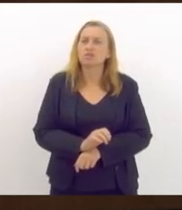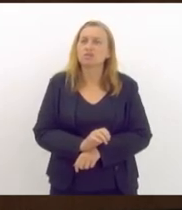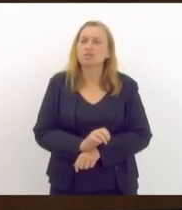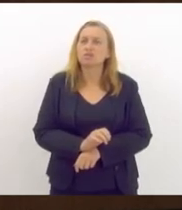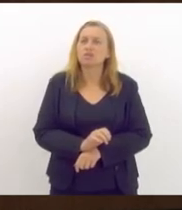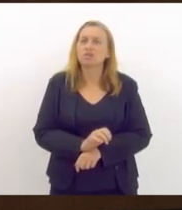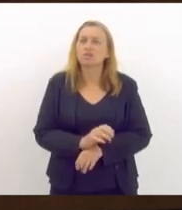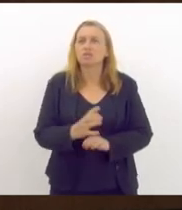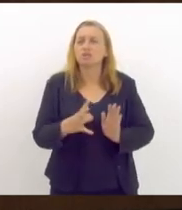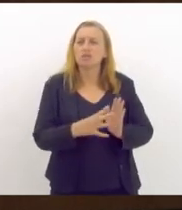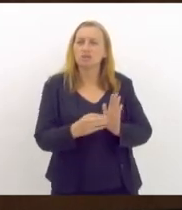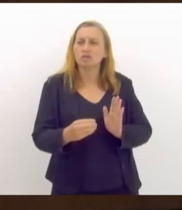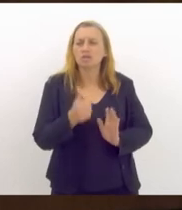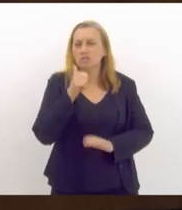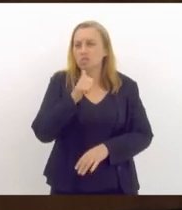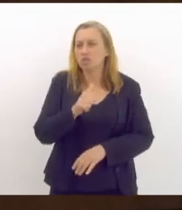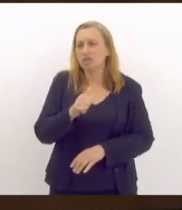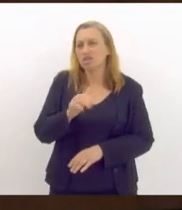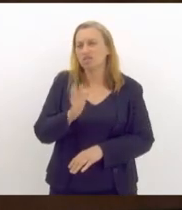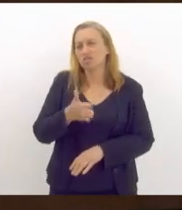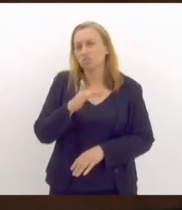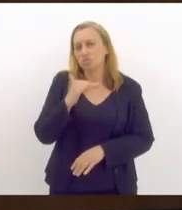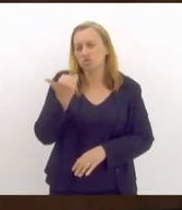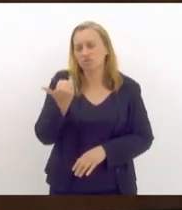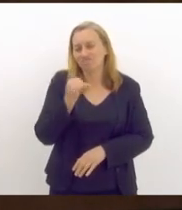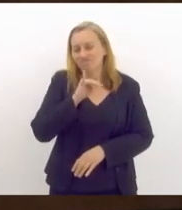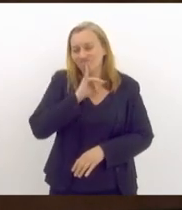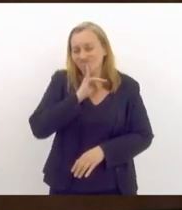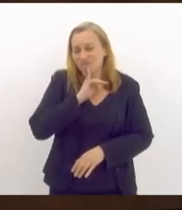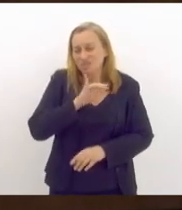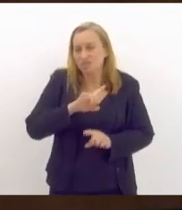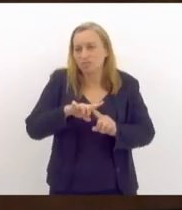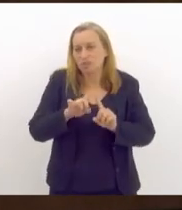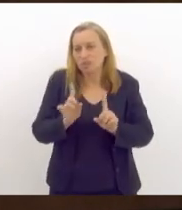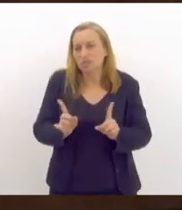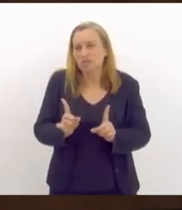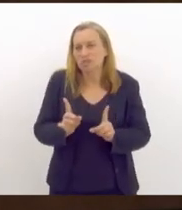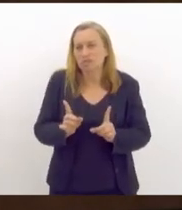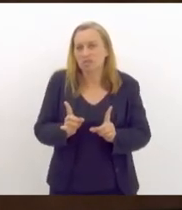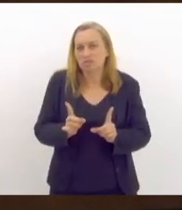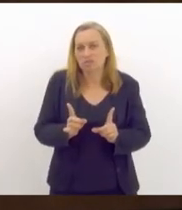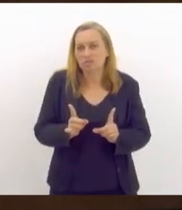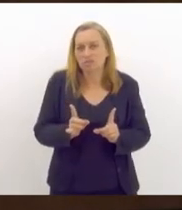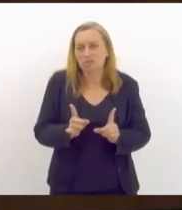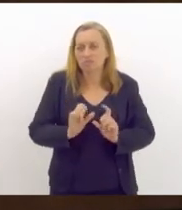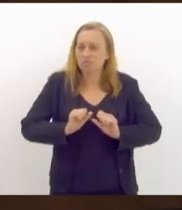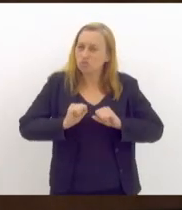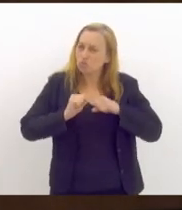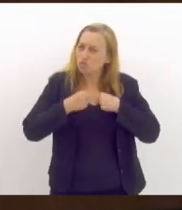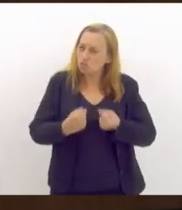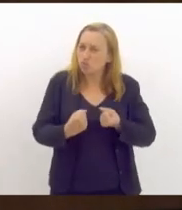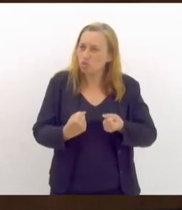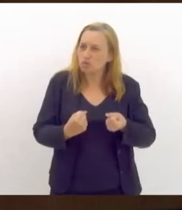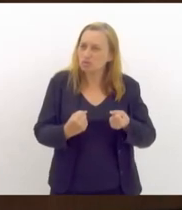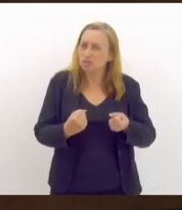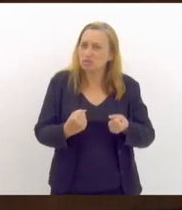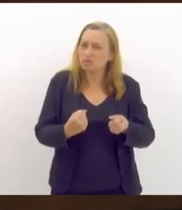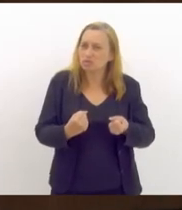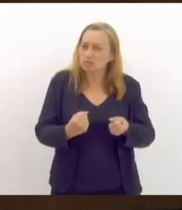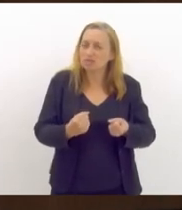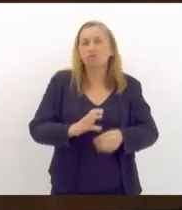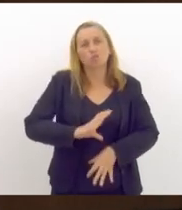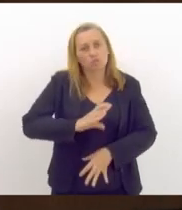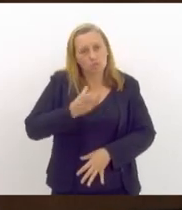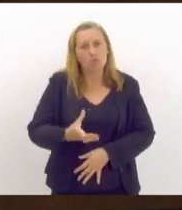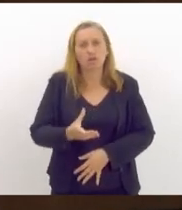que infelizmente hoje não está mais conosco mas que com muita garra com muita determinação com muita